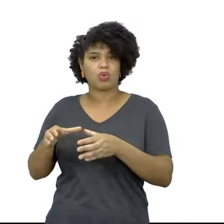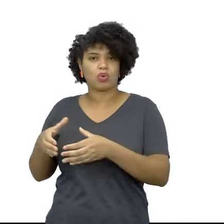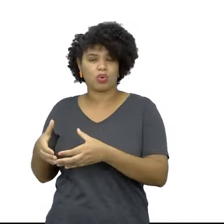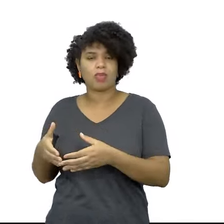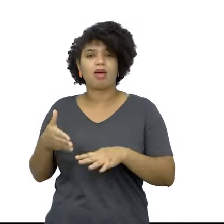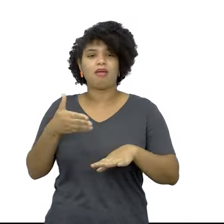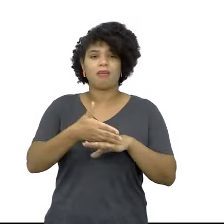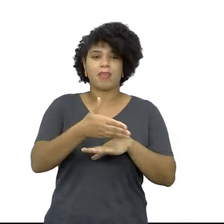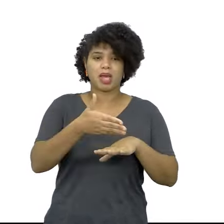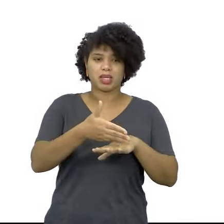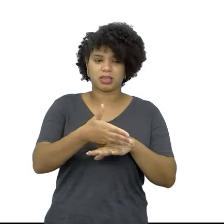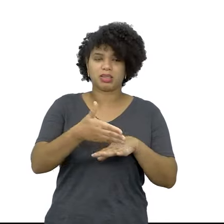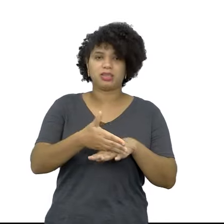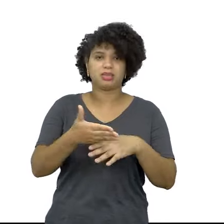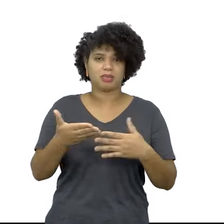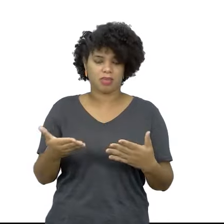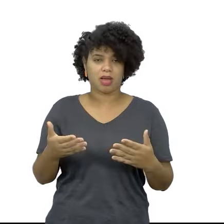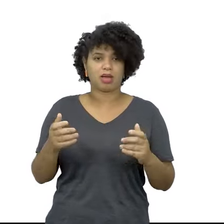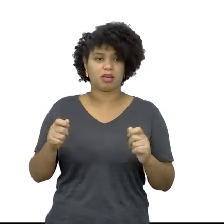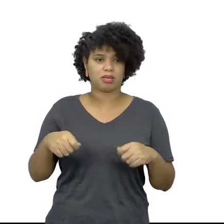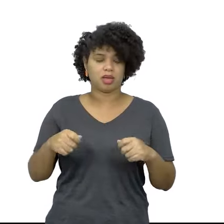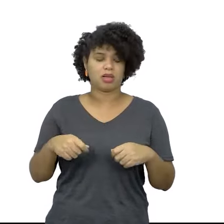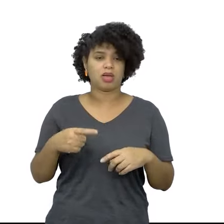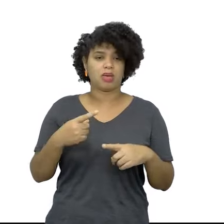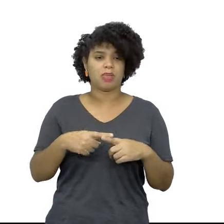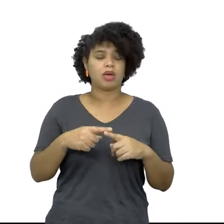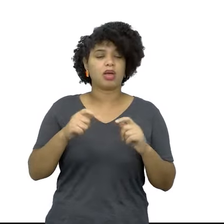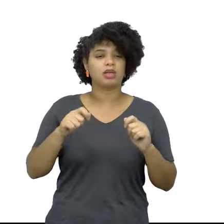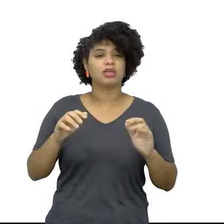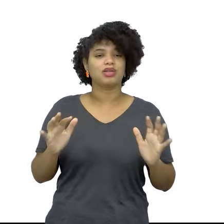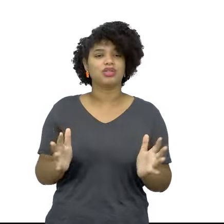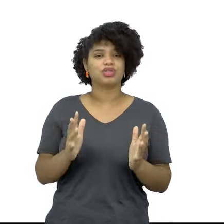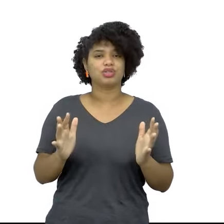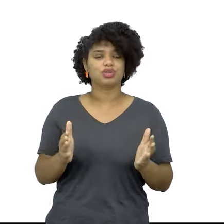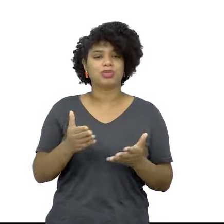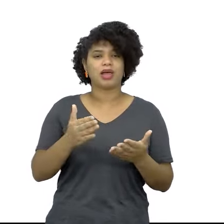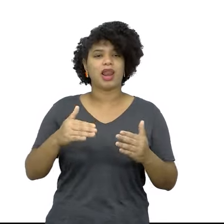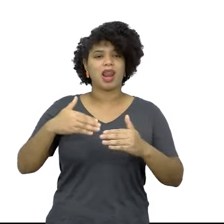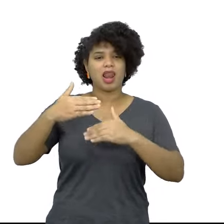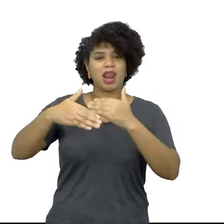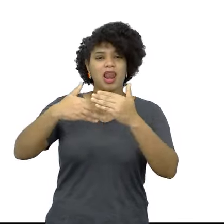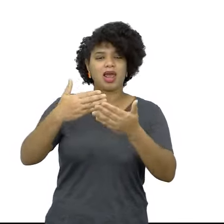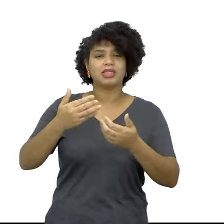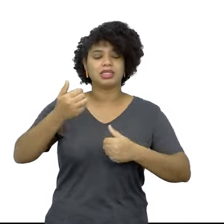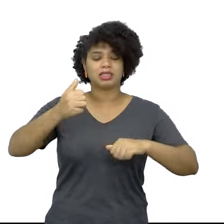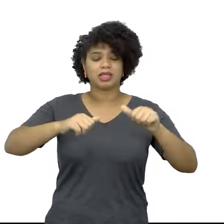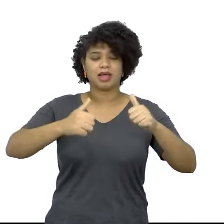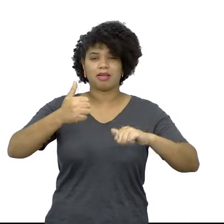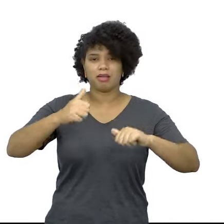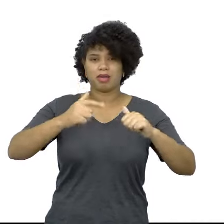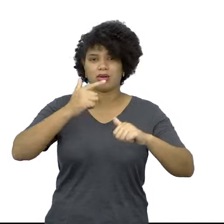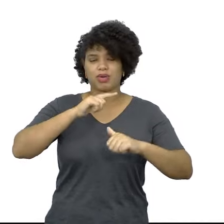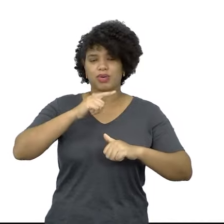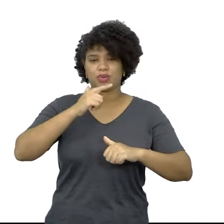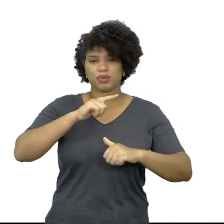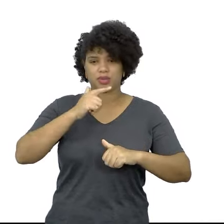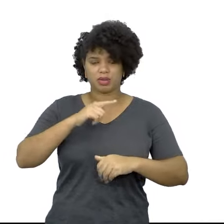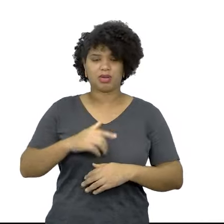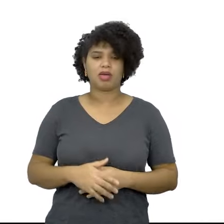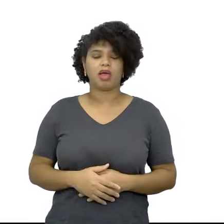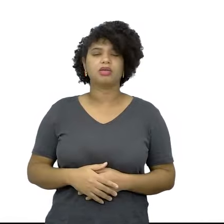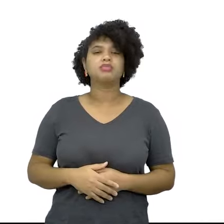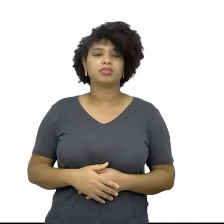também das discussões, né? Tendo condições para que possam avançar nessas análises em relação aos